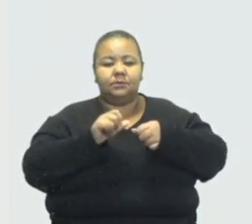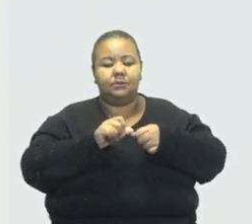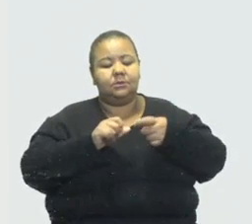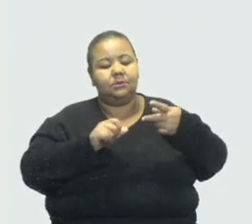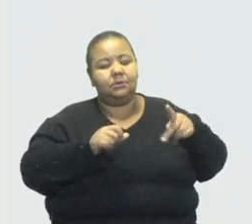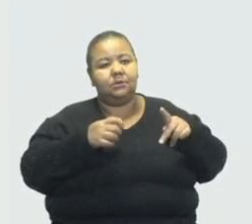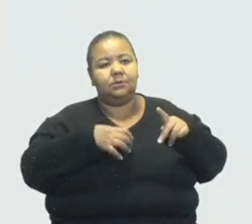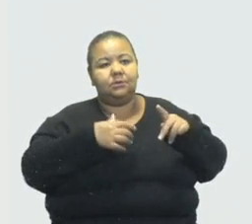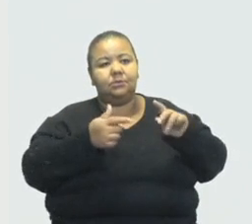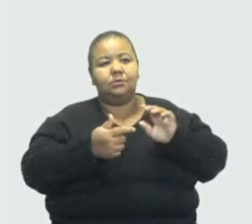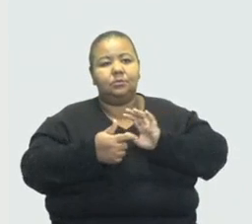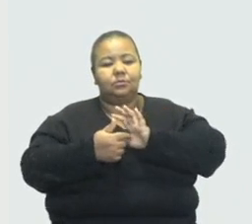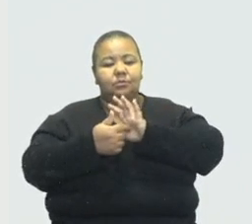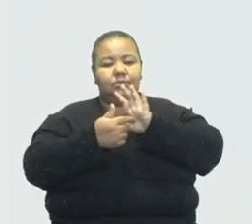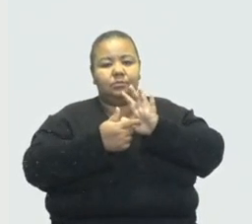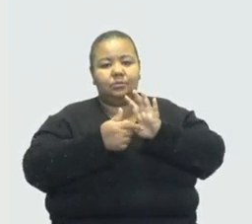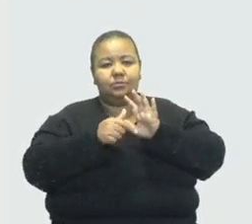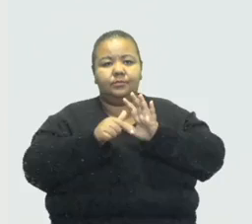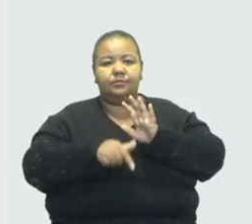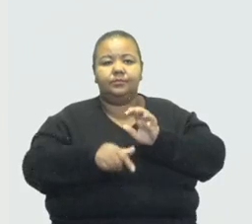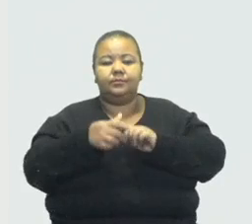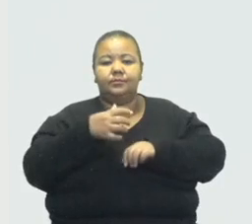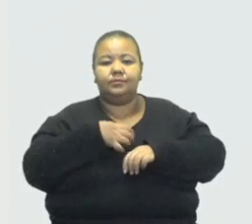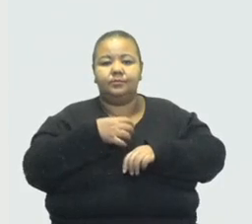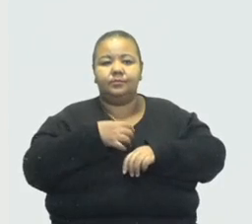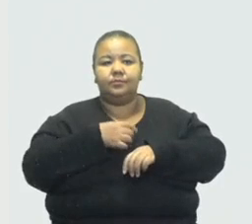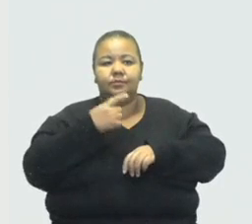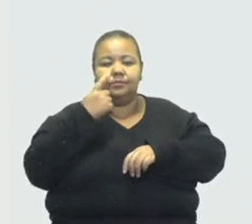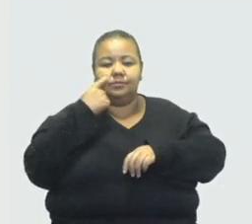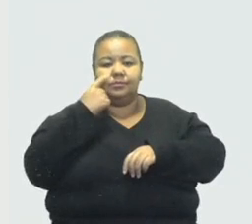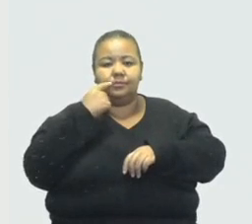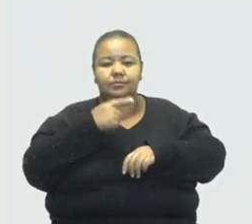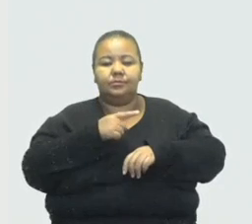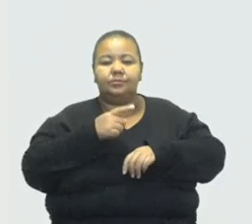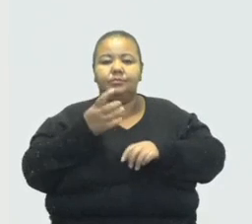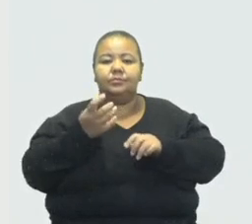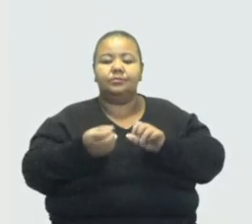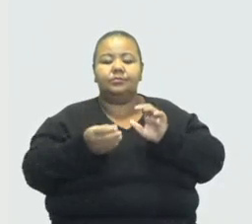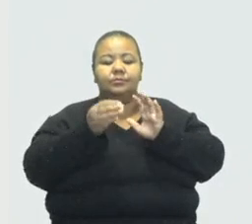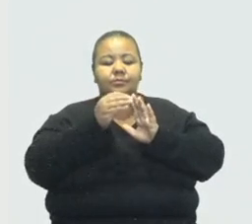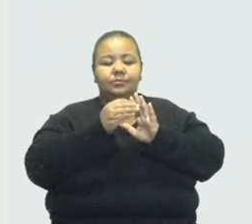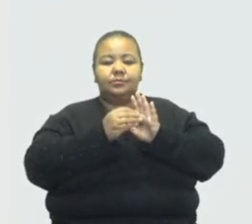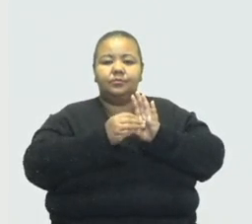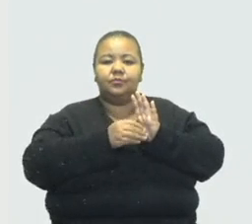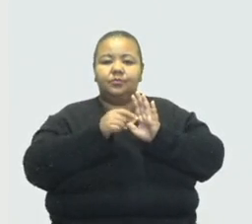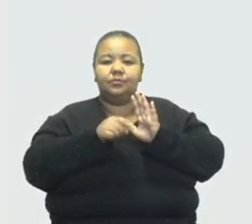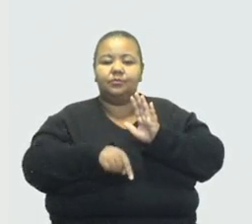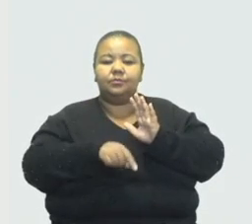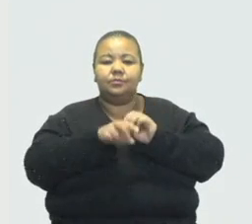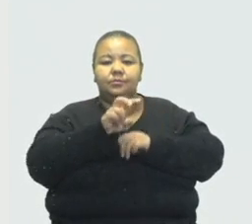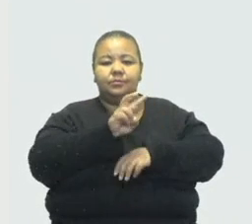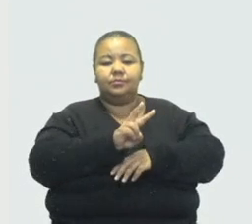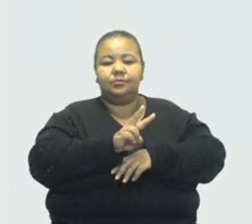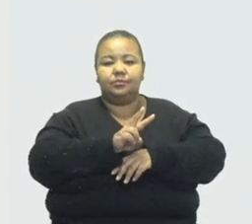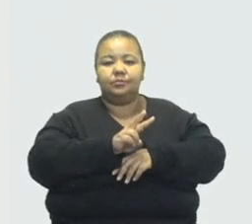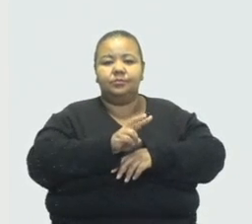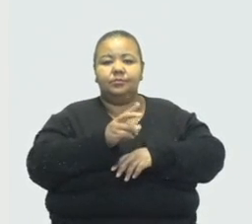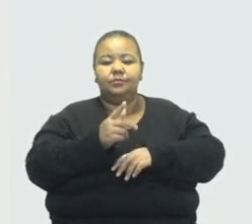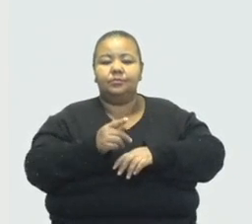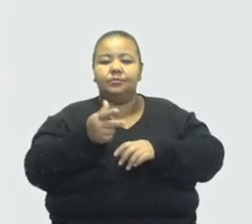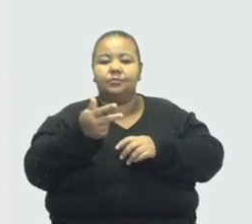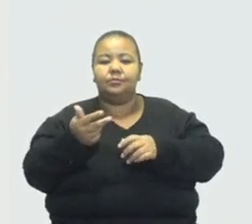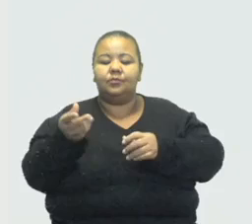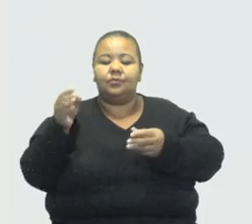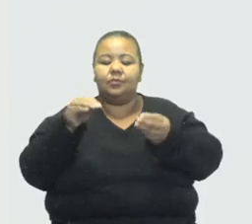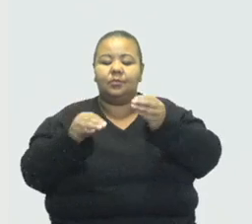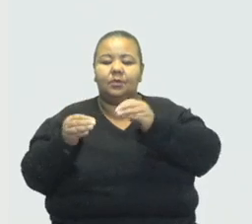que foi apresentado. Desse modo, veja aqui, nós vamos colocar aqui o 2 e vamos colocar os